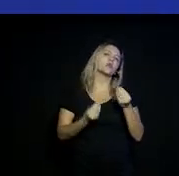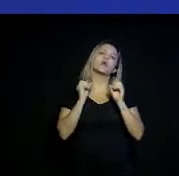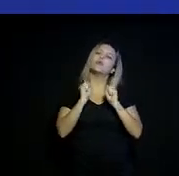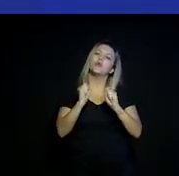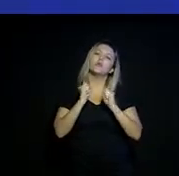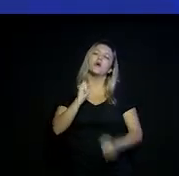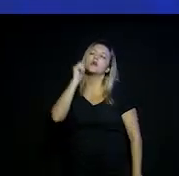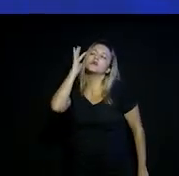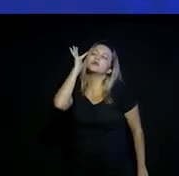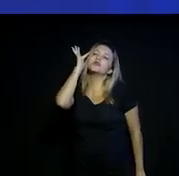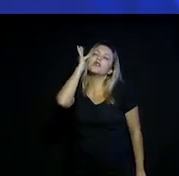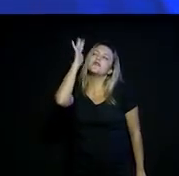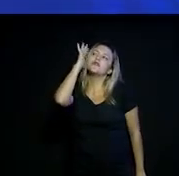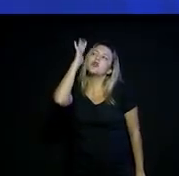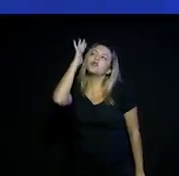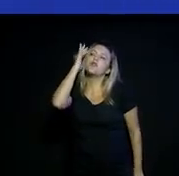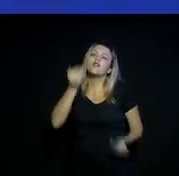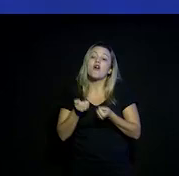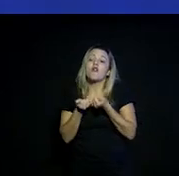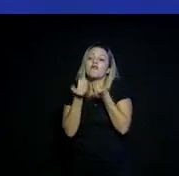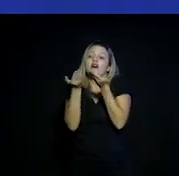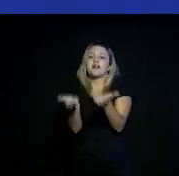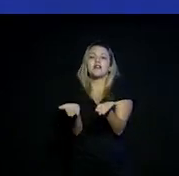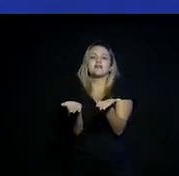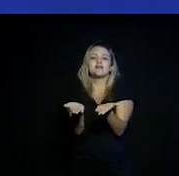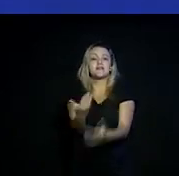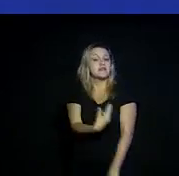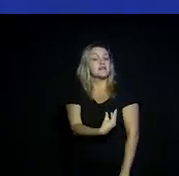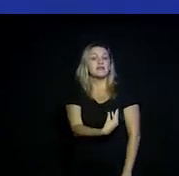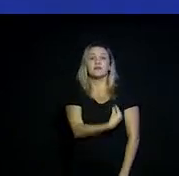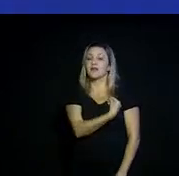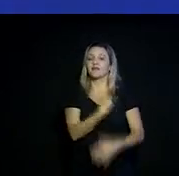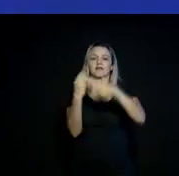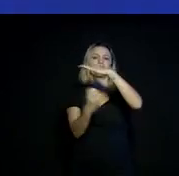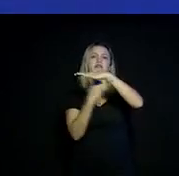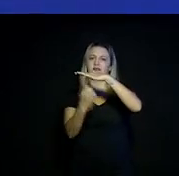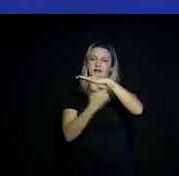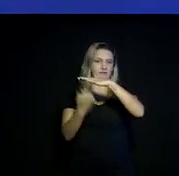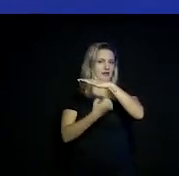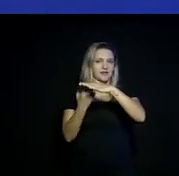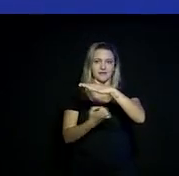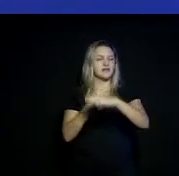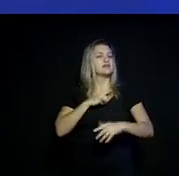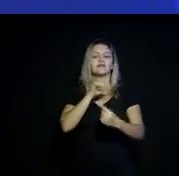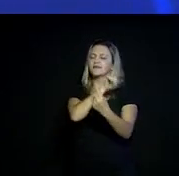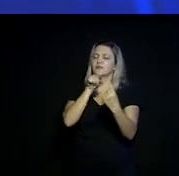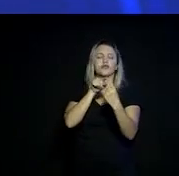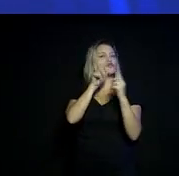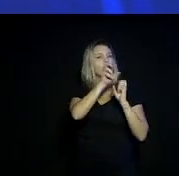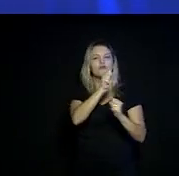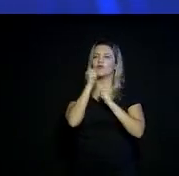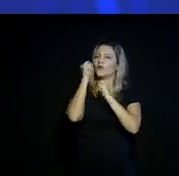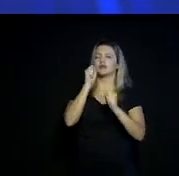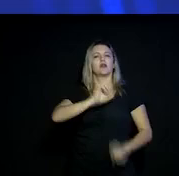pode trazer filosofia para a vida do empresário, de modo que a empresa dele respire um propósito muito mais forte, muito